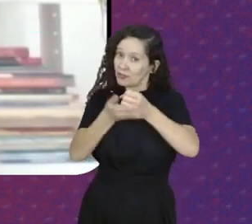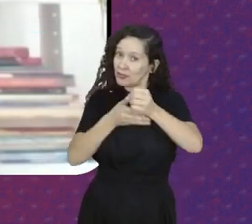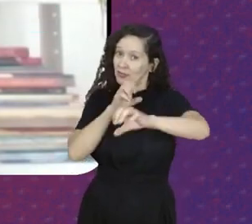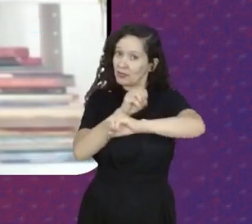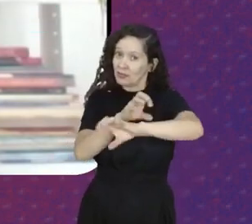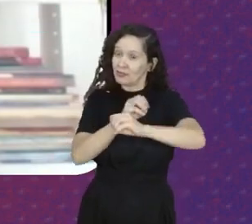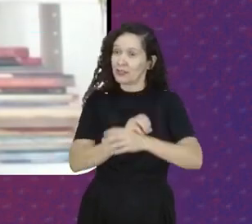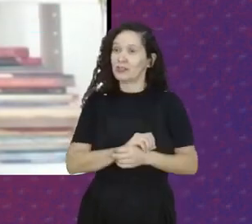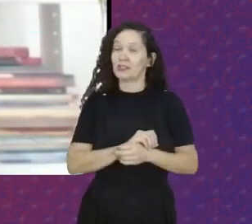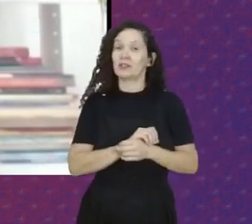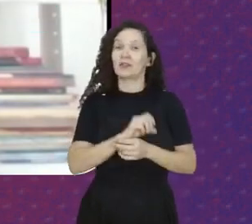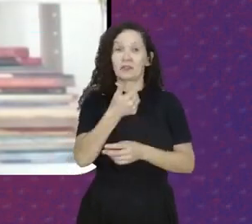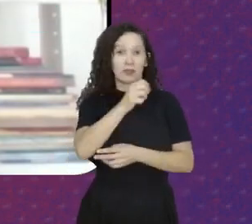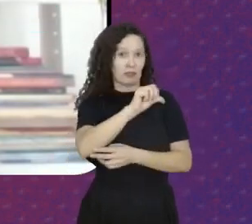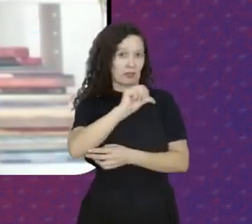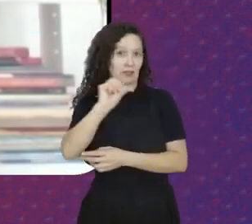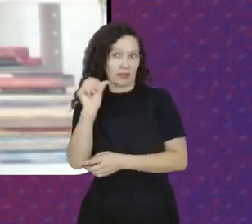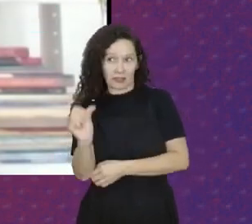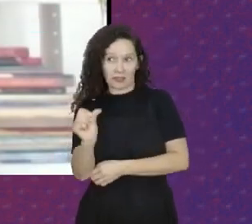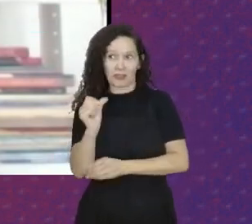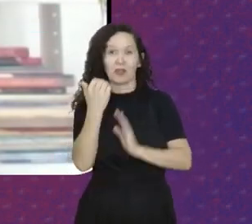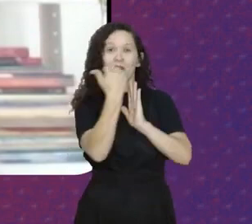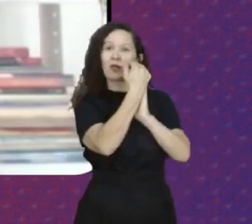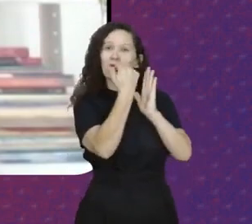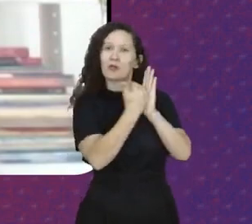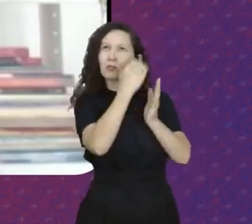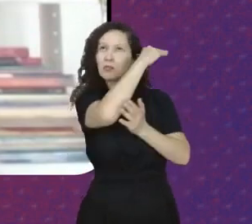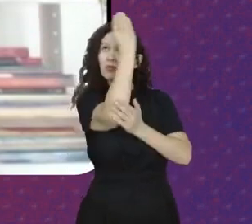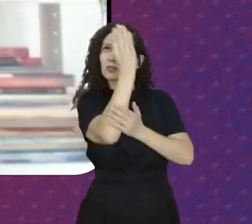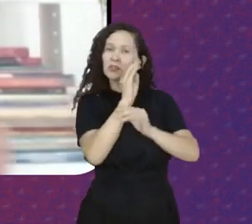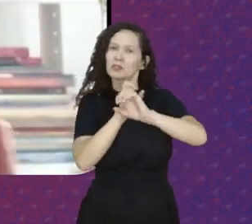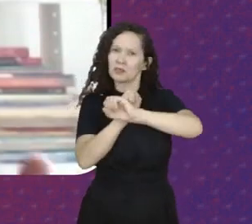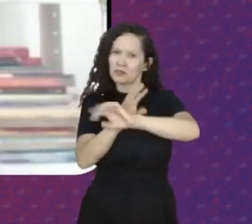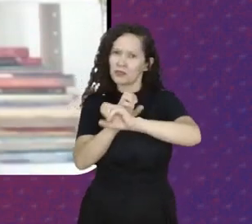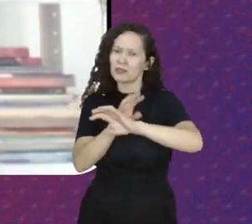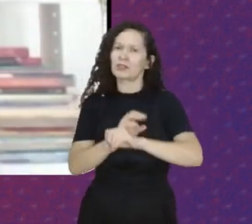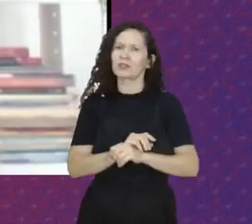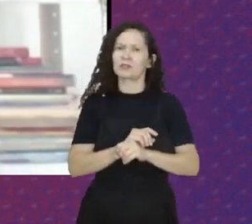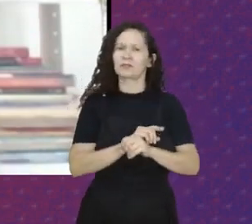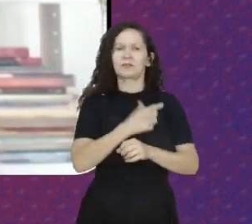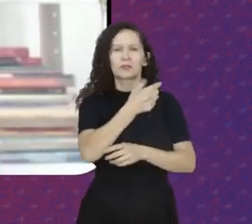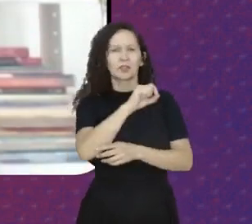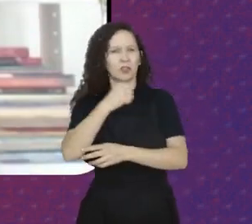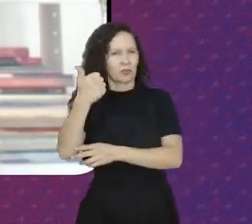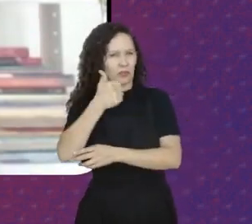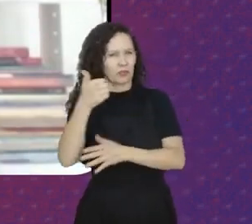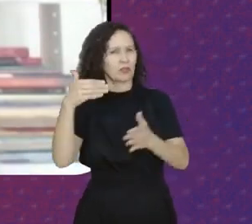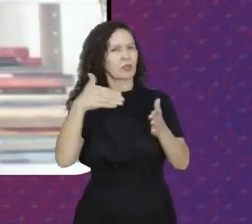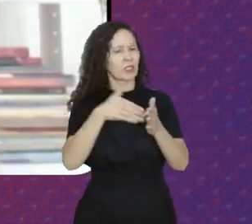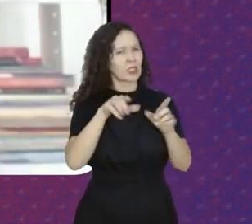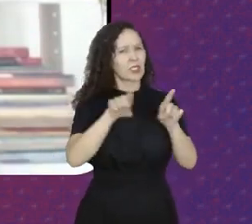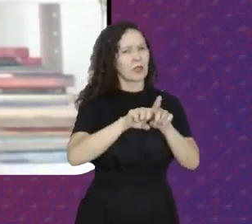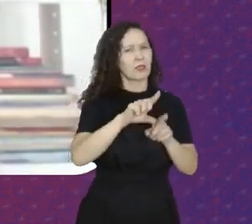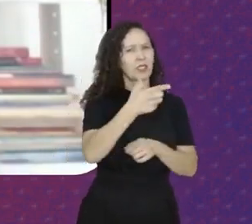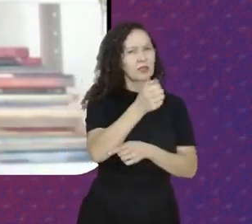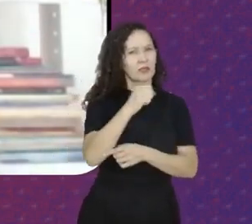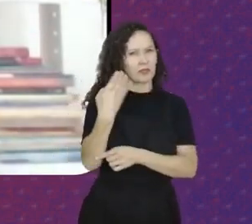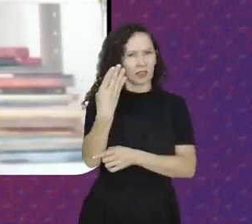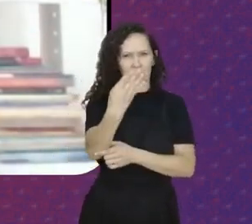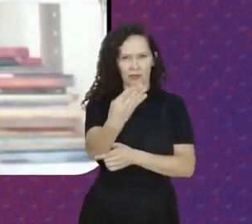Educação, de 96, o Plano Nacional de Educação, tanto de 2001 quanto de